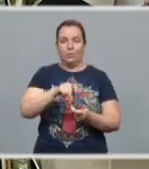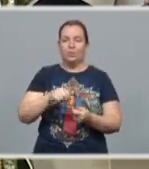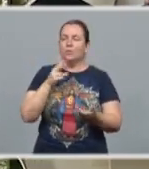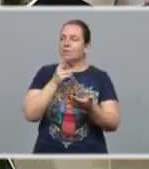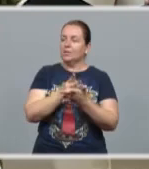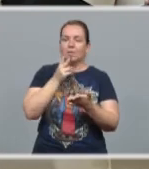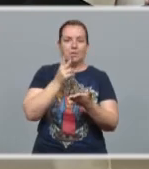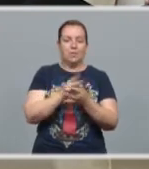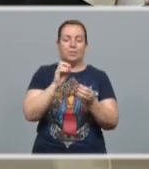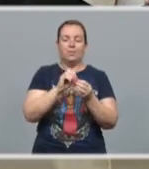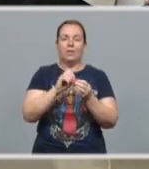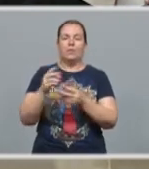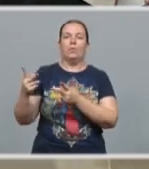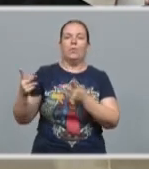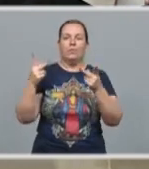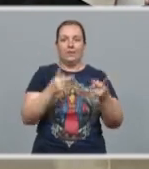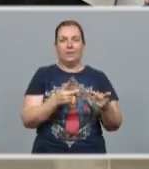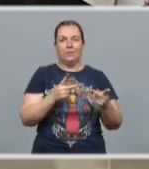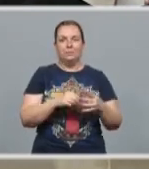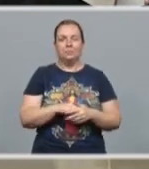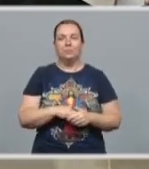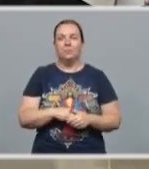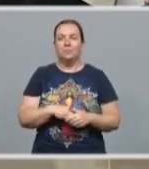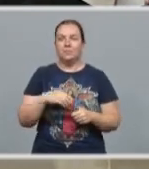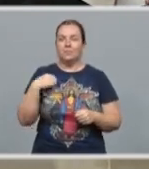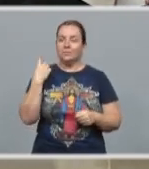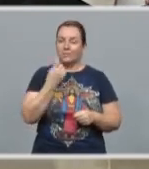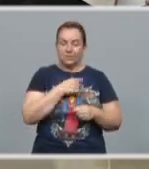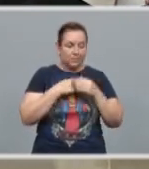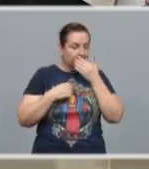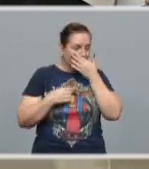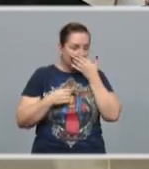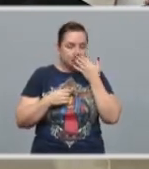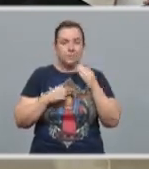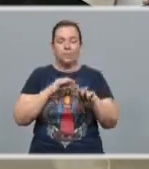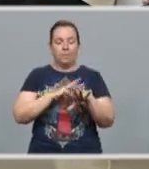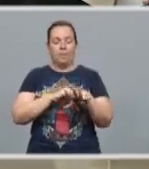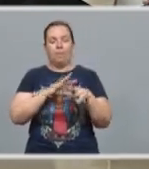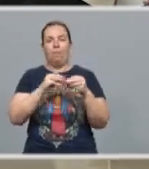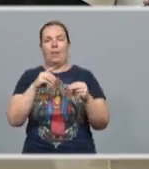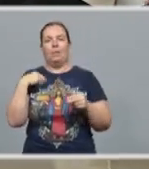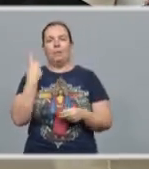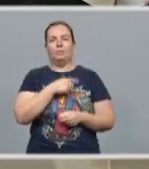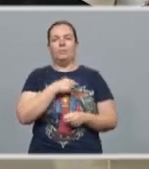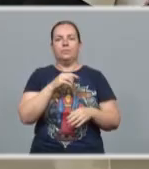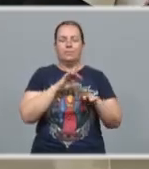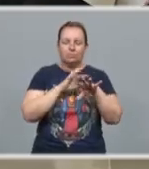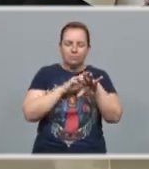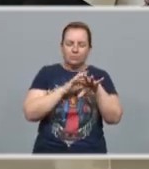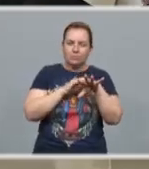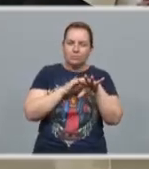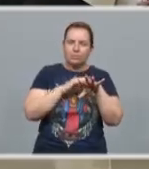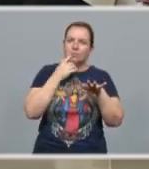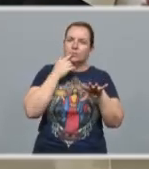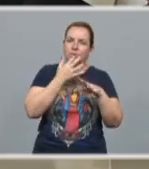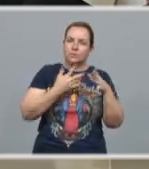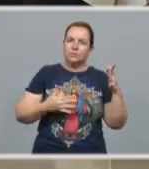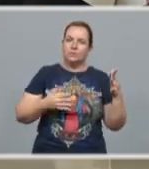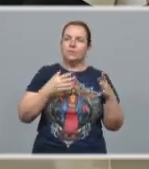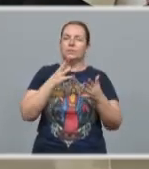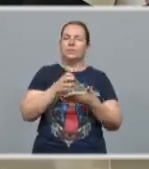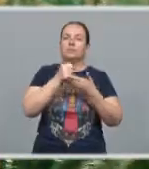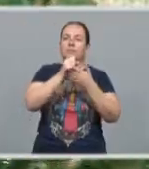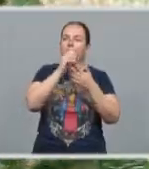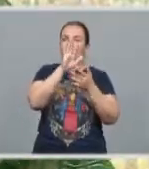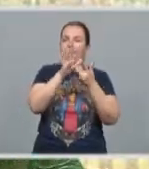faz um convite. Faz o convite de que curemos as nossas feridas no seu sangue redentor,